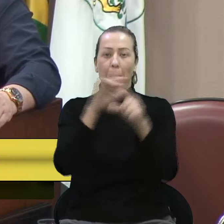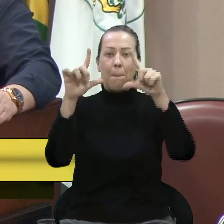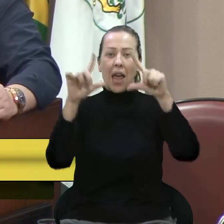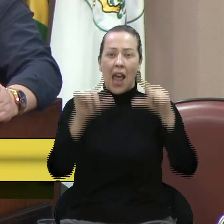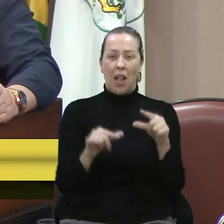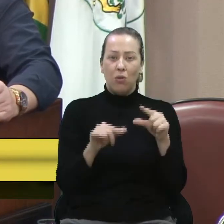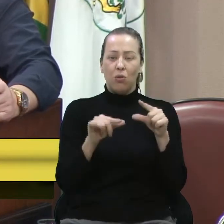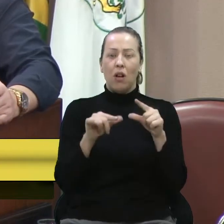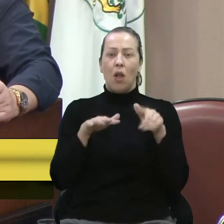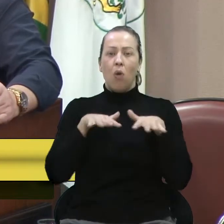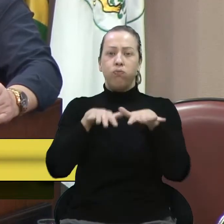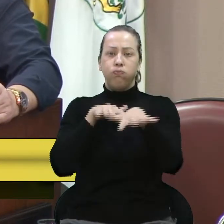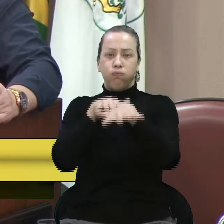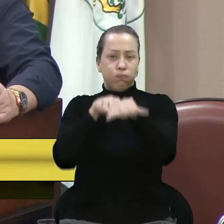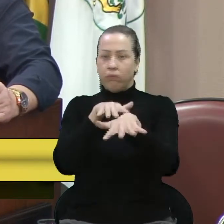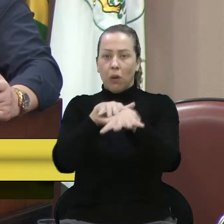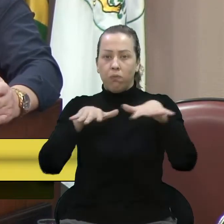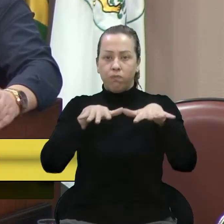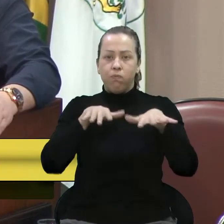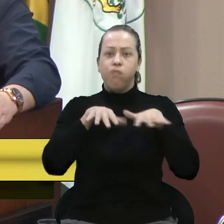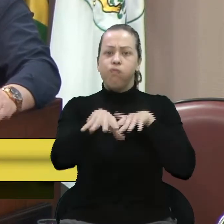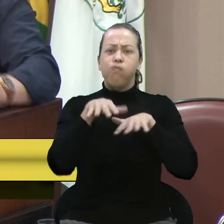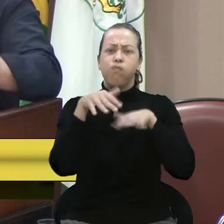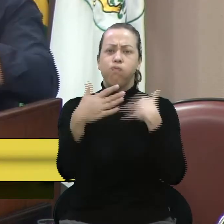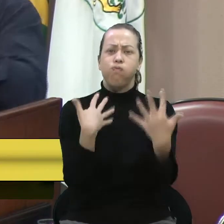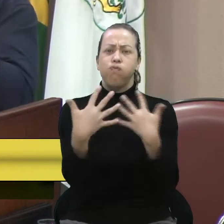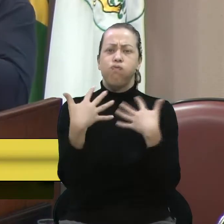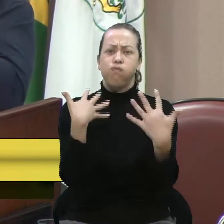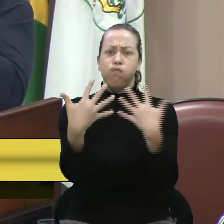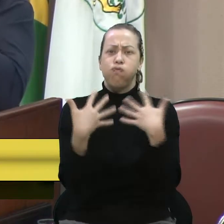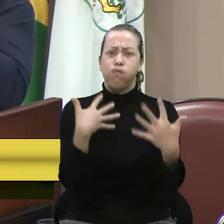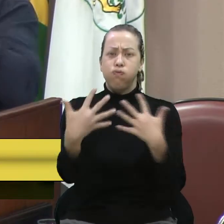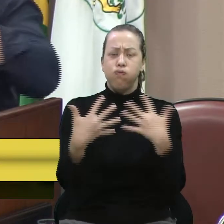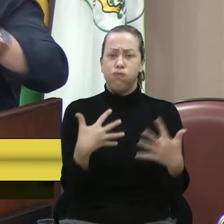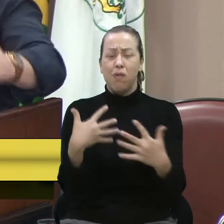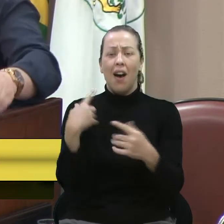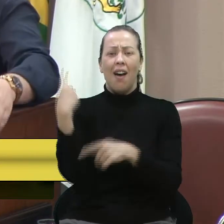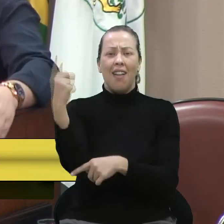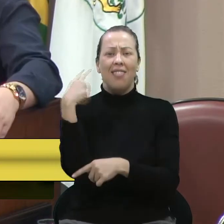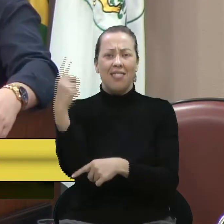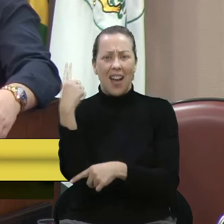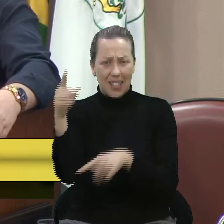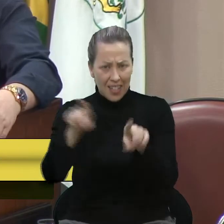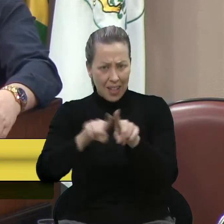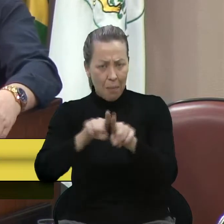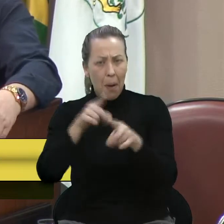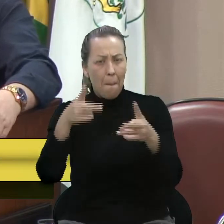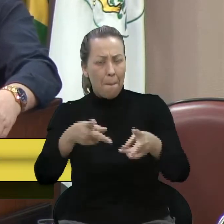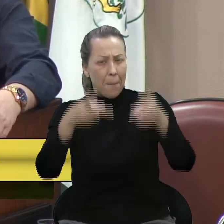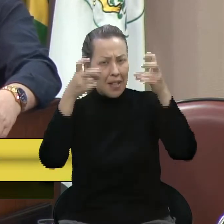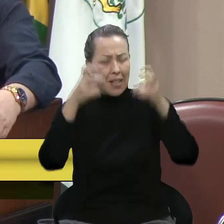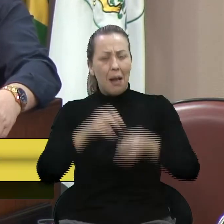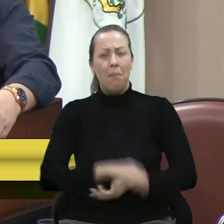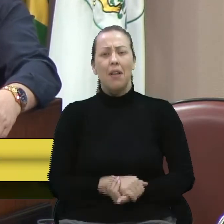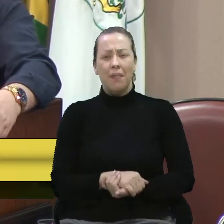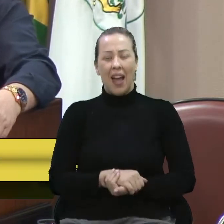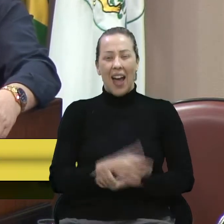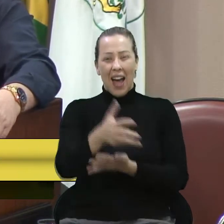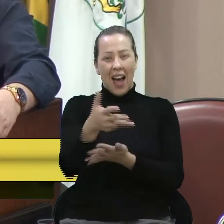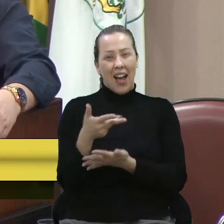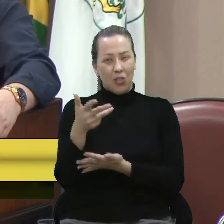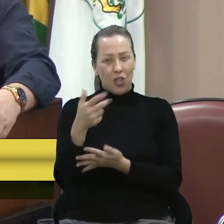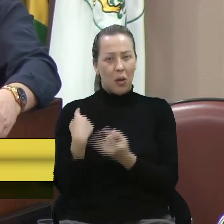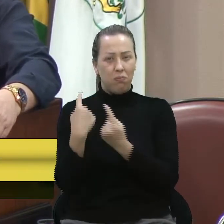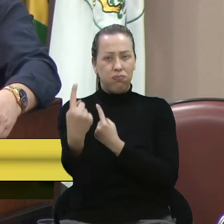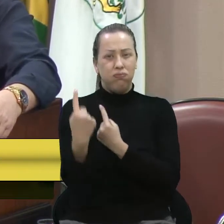né, mais rápido, eficiente e seguro. A circulação dos táxis, a gente entende que pela agilidade que eles